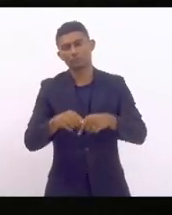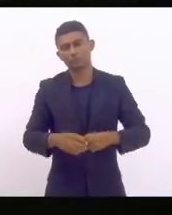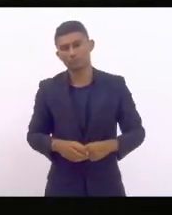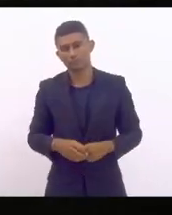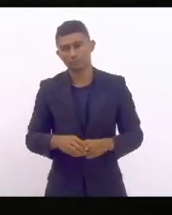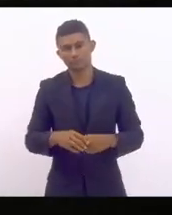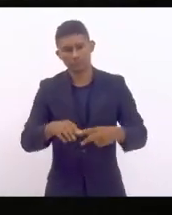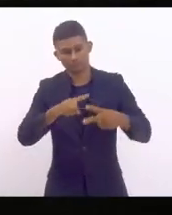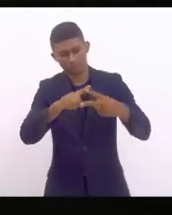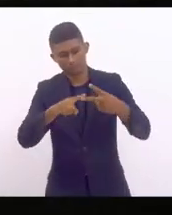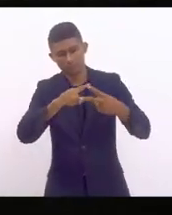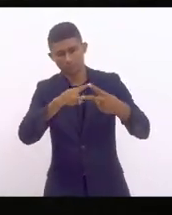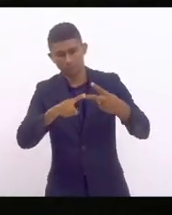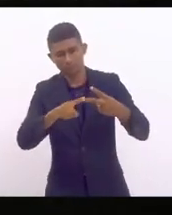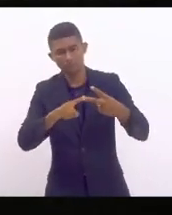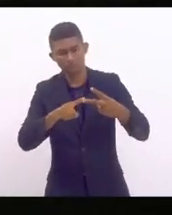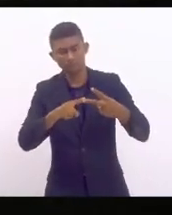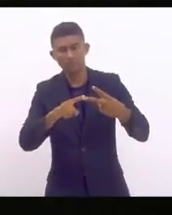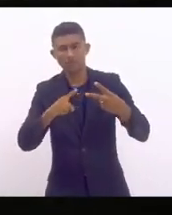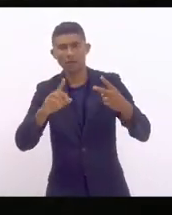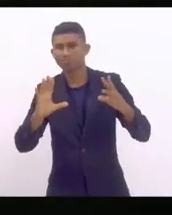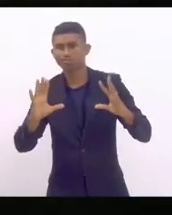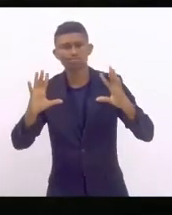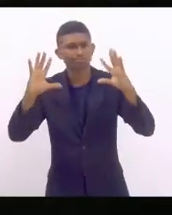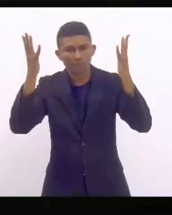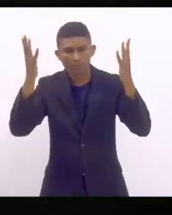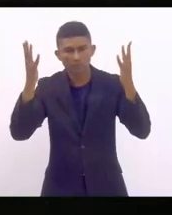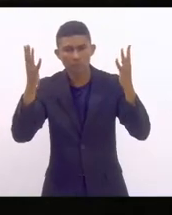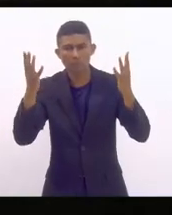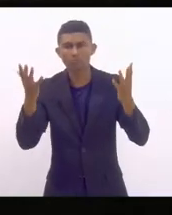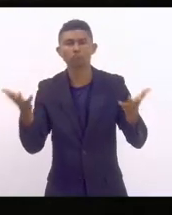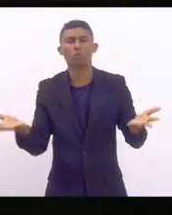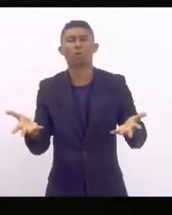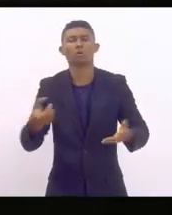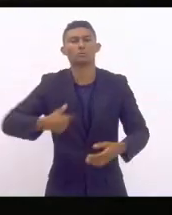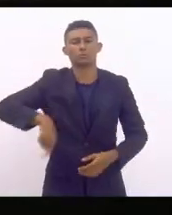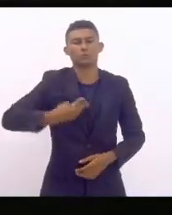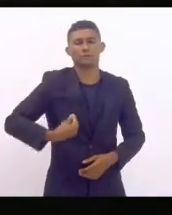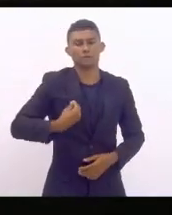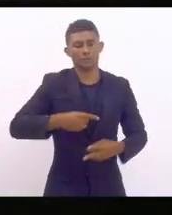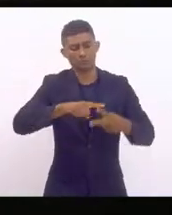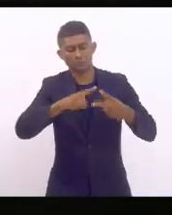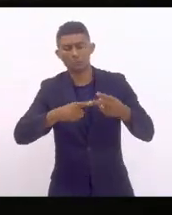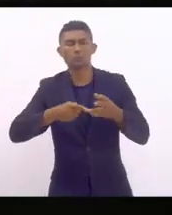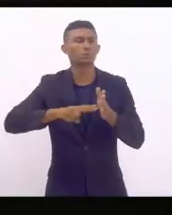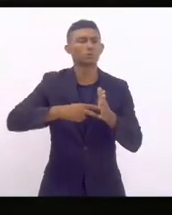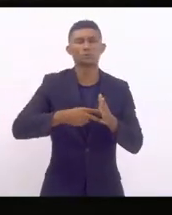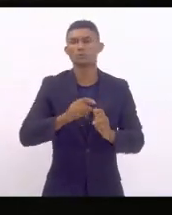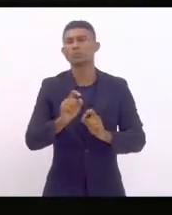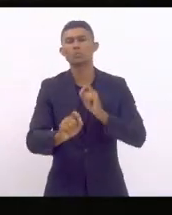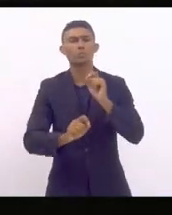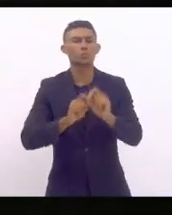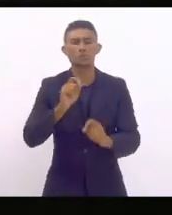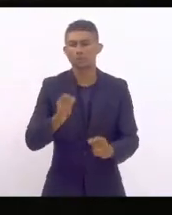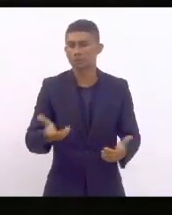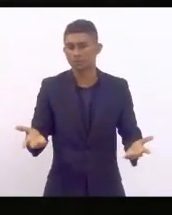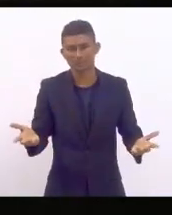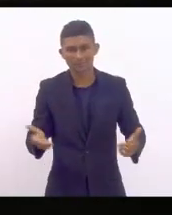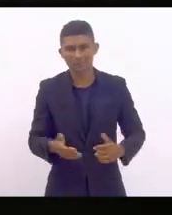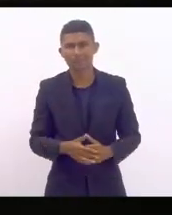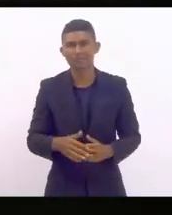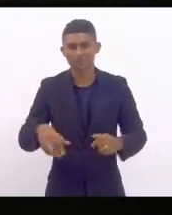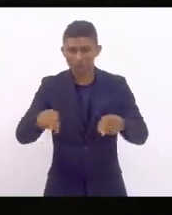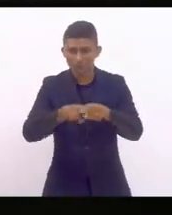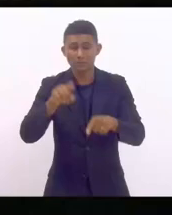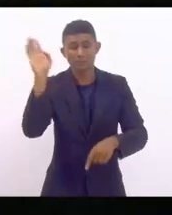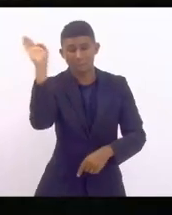desses eventos O Que Que Tem significado para as nossas vidas O Que Que Tem significado para o desenvolvimento